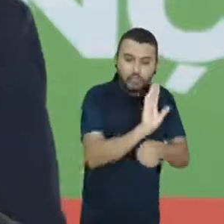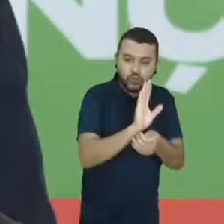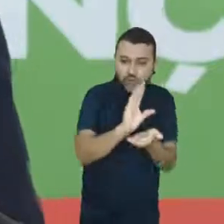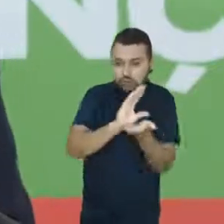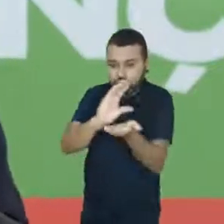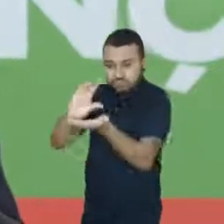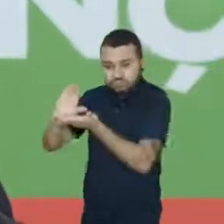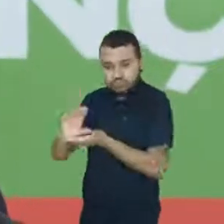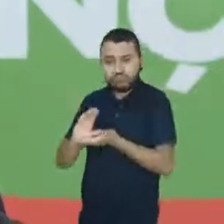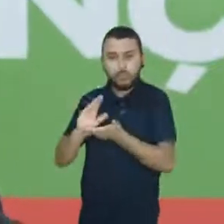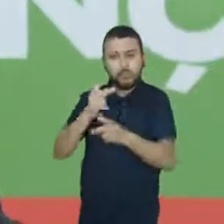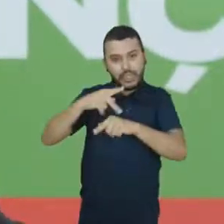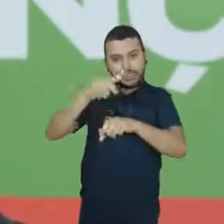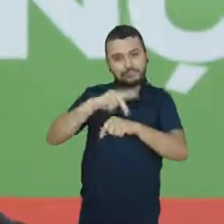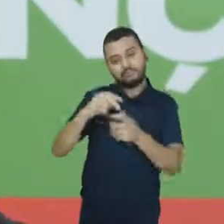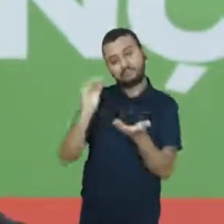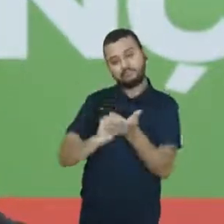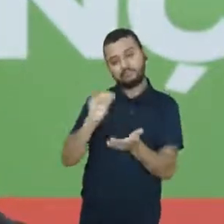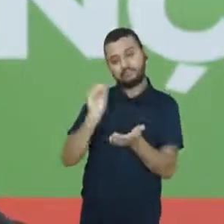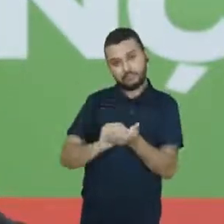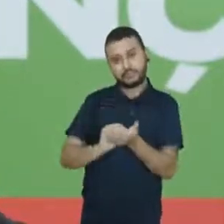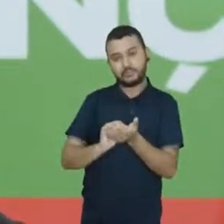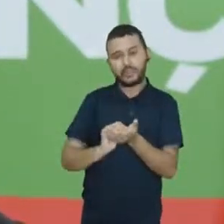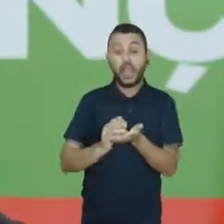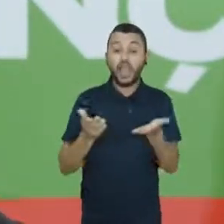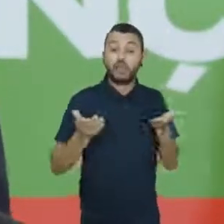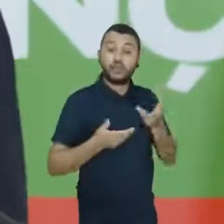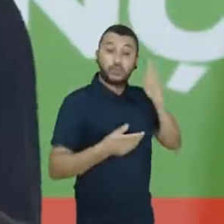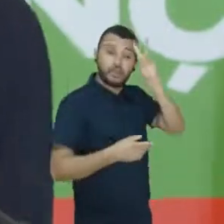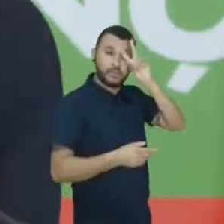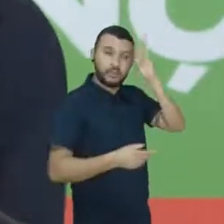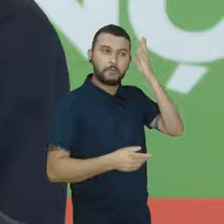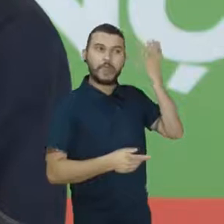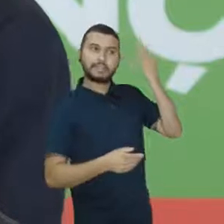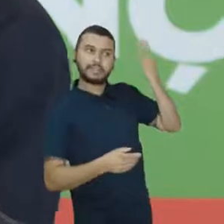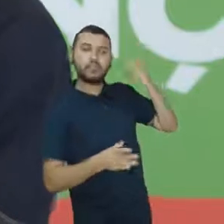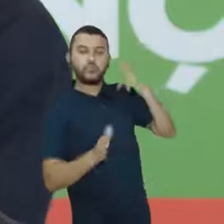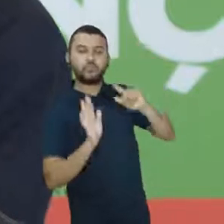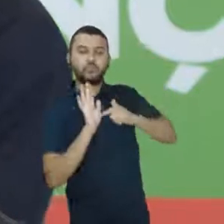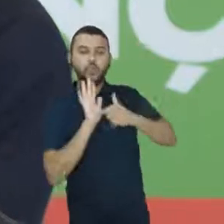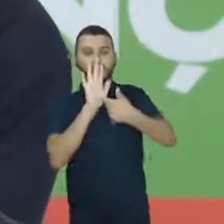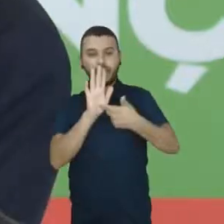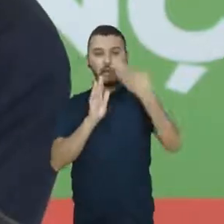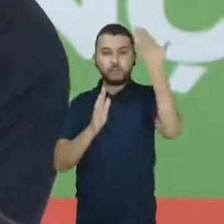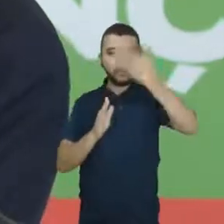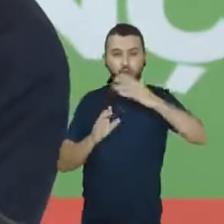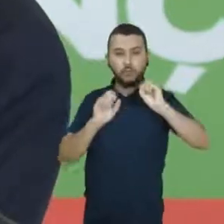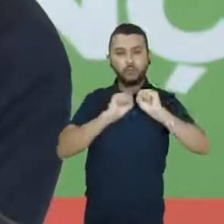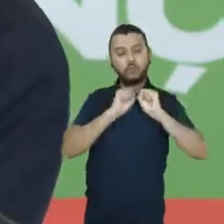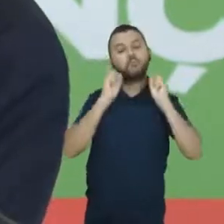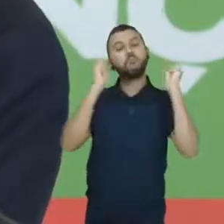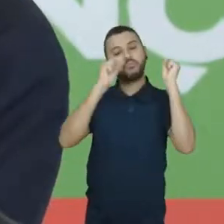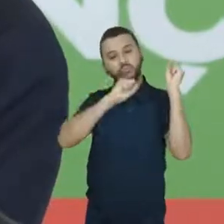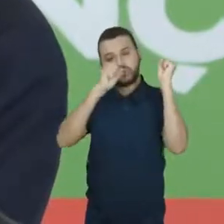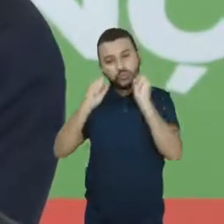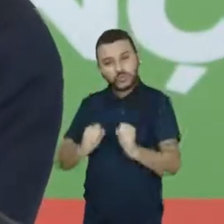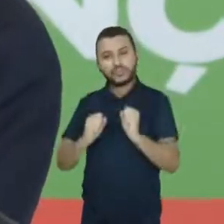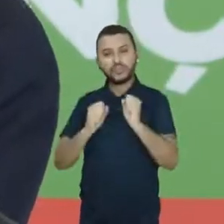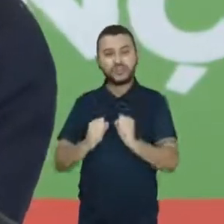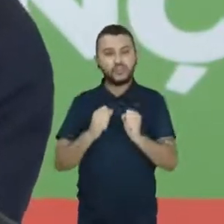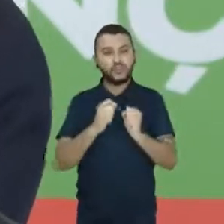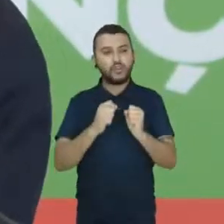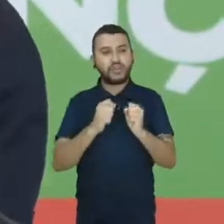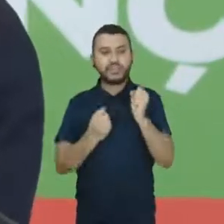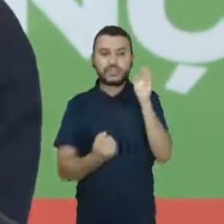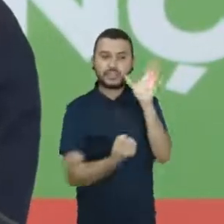lembro que a gente uma vez provou que era possível a gente fazer crescer o mercado interno e, ao